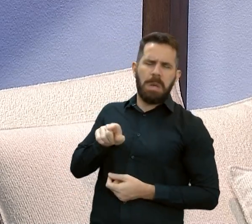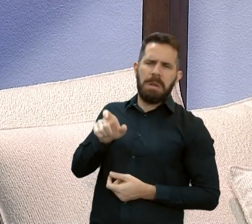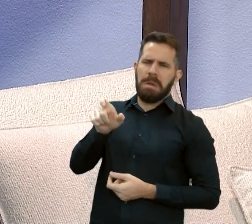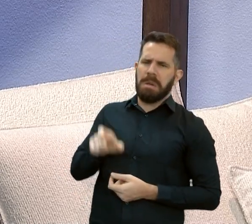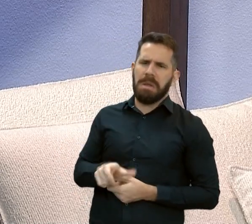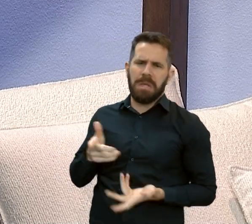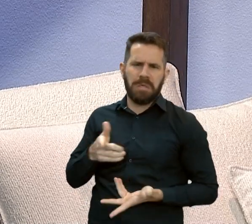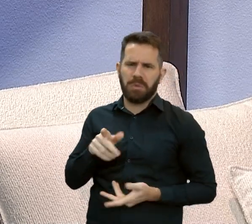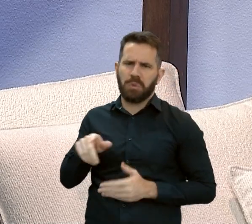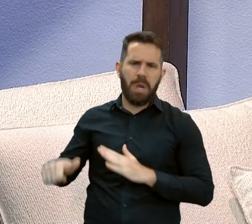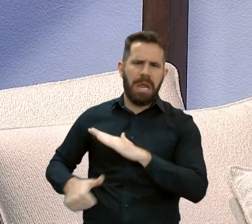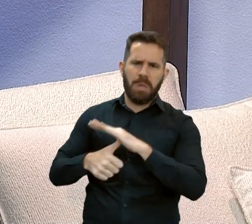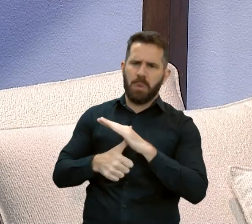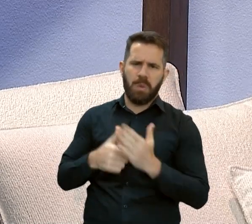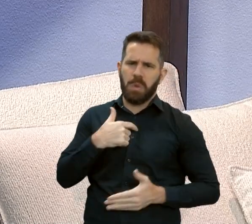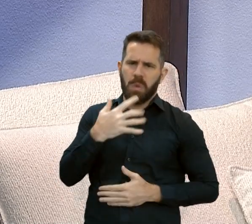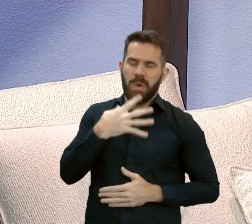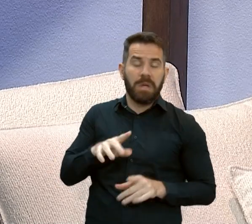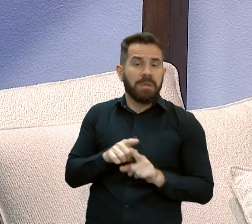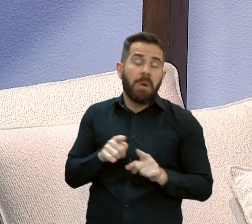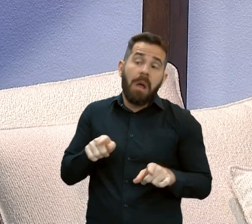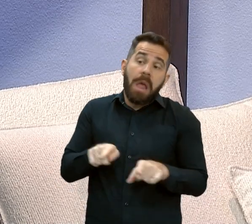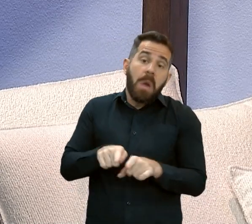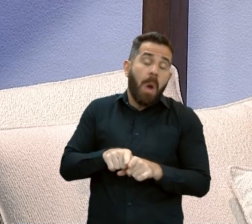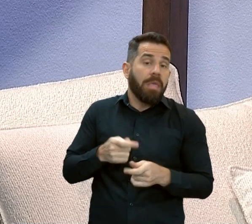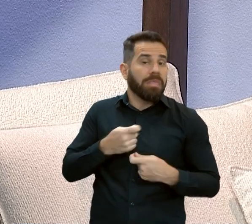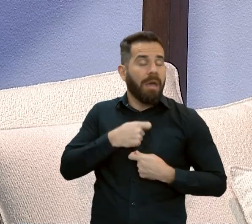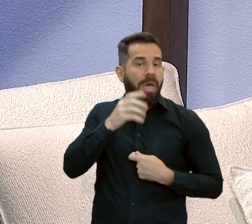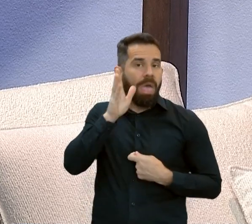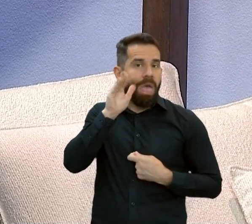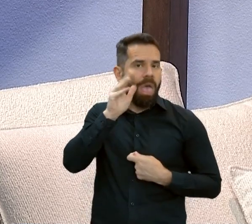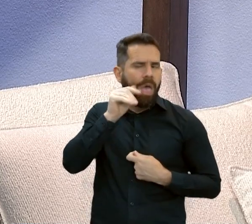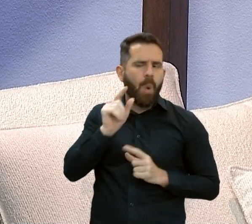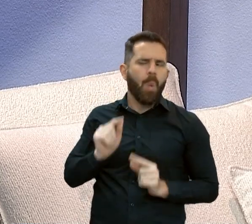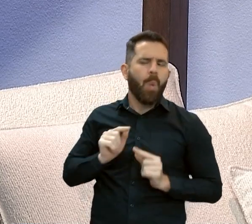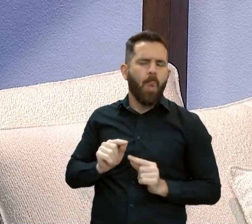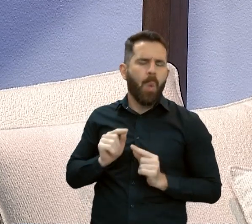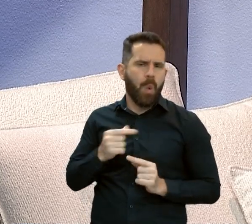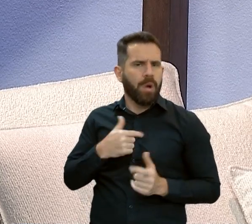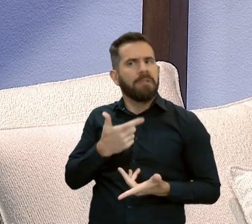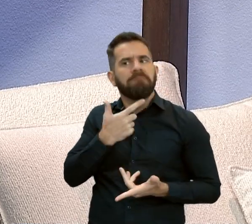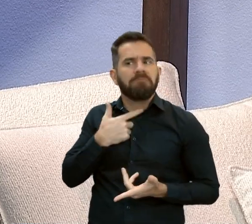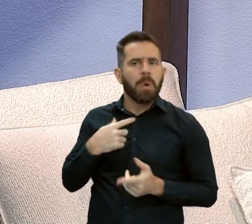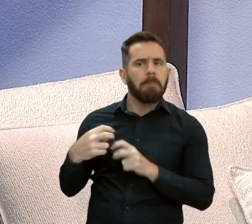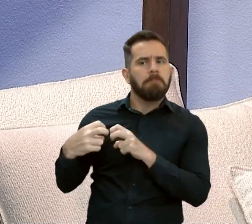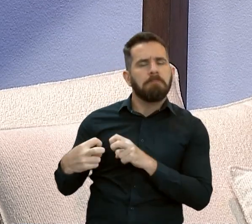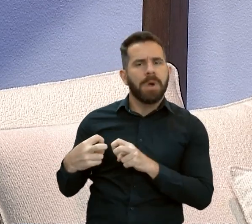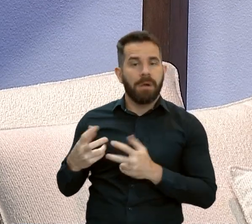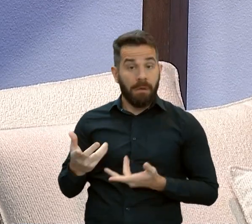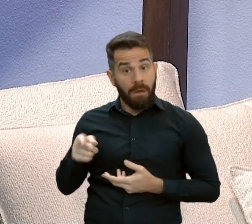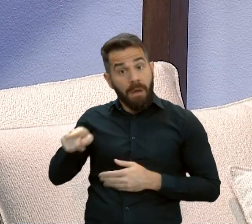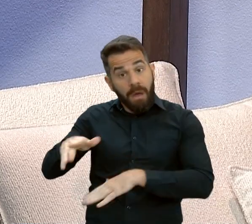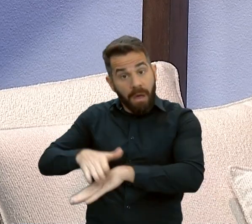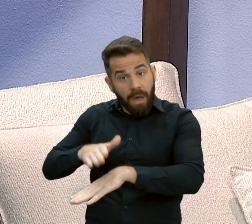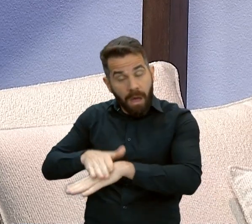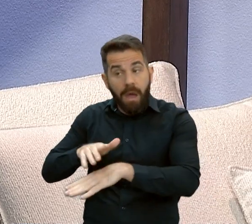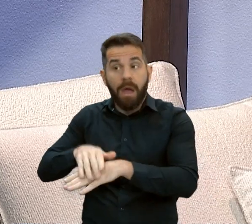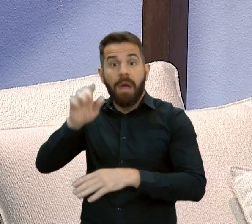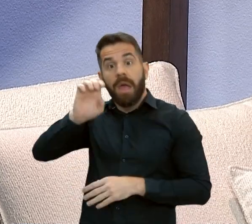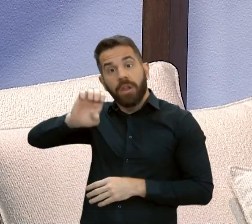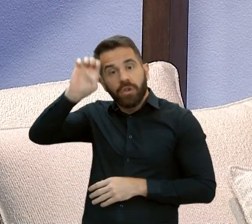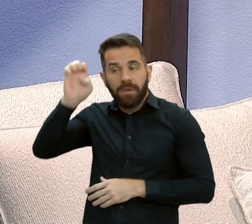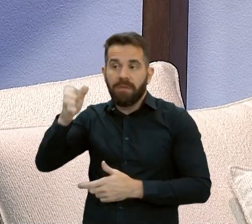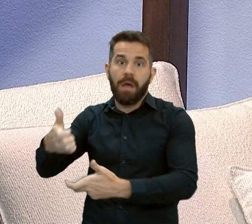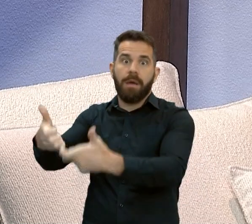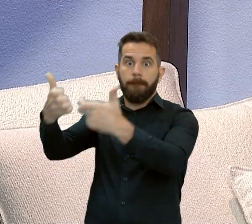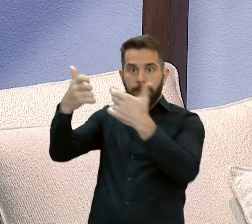Mas fiquei curioso, né? Então vim aqui, era o professor Edivar. Ele falou para mim, olha, eu te convoquei aqui porque eu